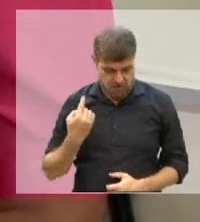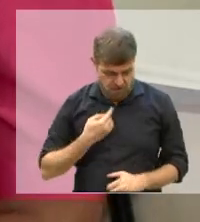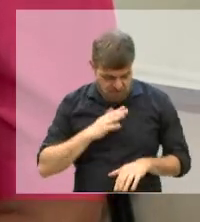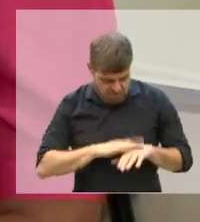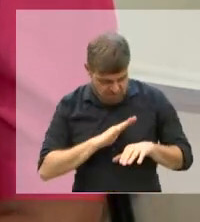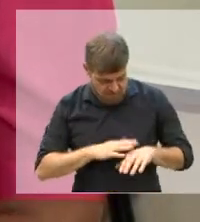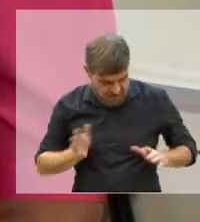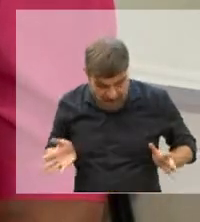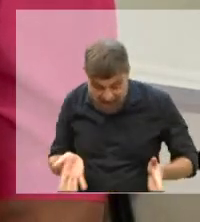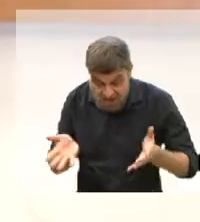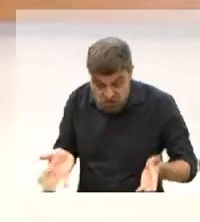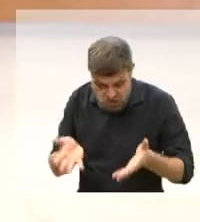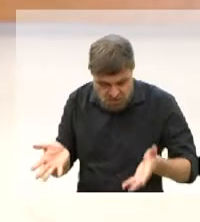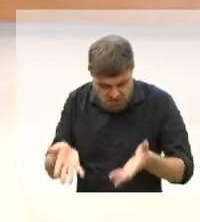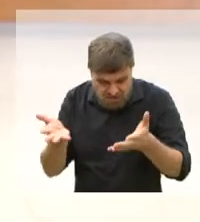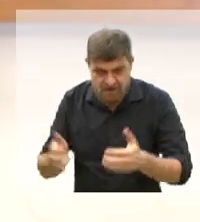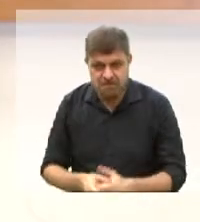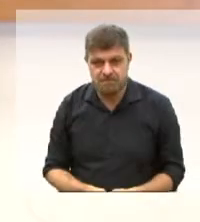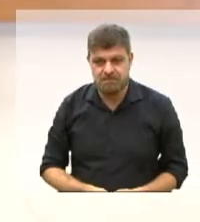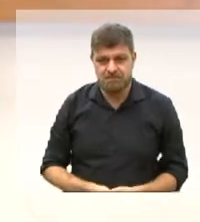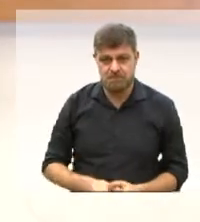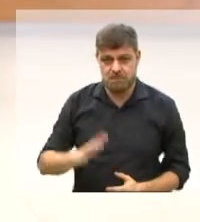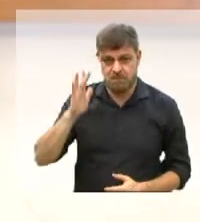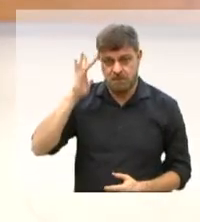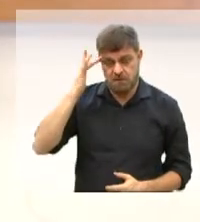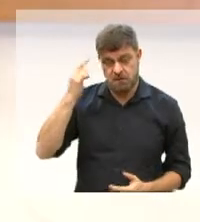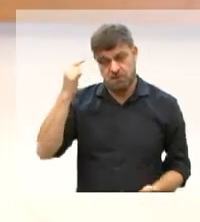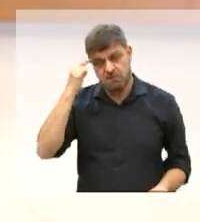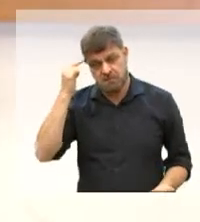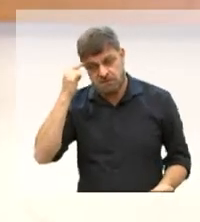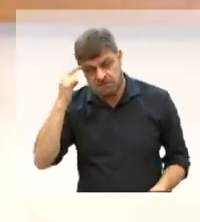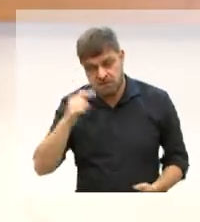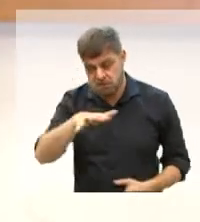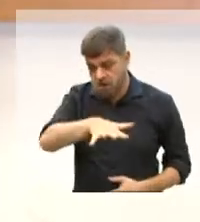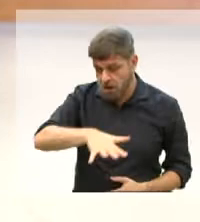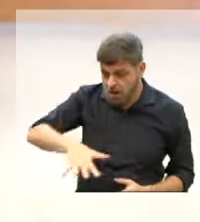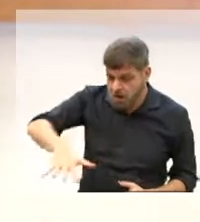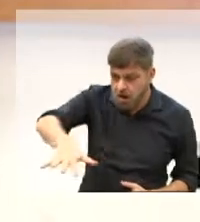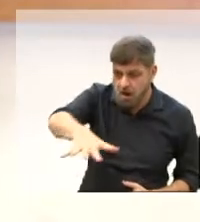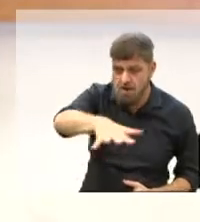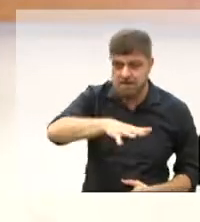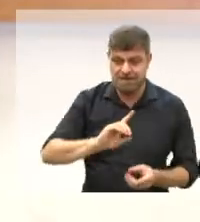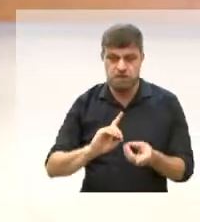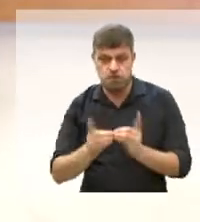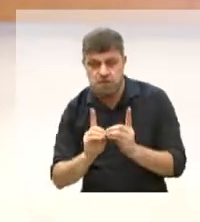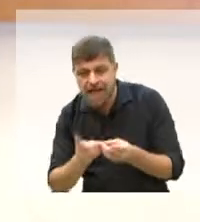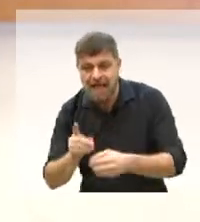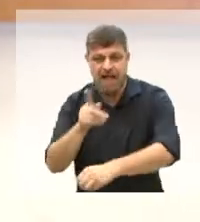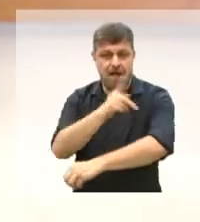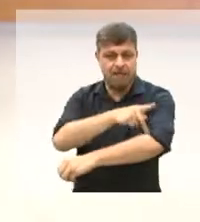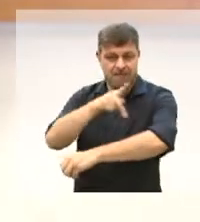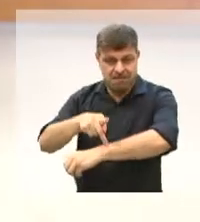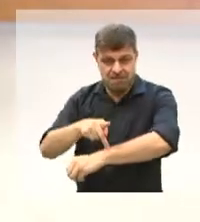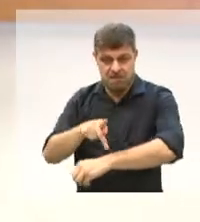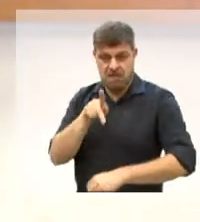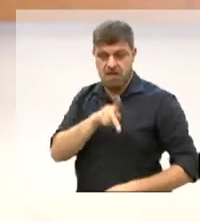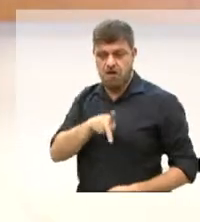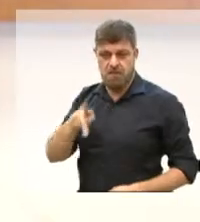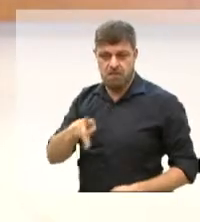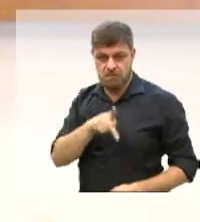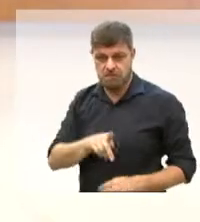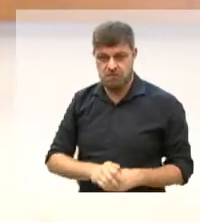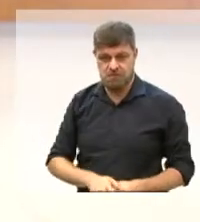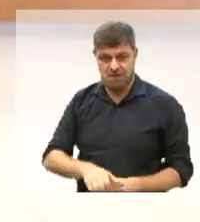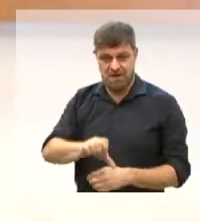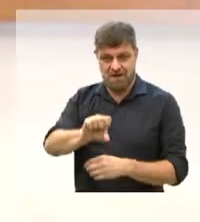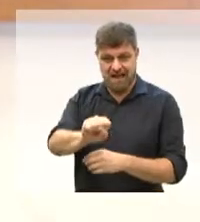participação efetiva do estudante? Então, eu acho, pensando aí no campo, né, didático, pedagógico, o professor Saviani, por exemplo, que é uma